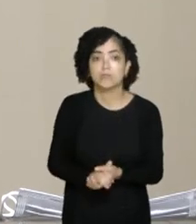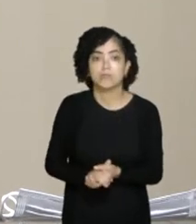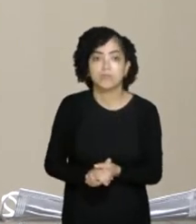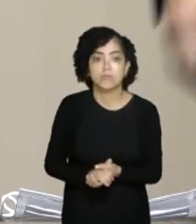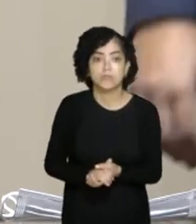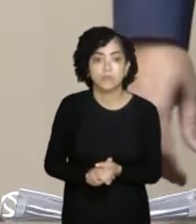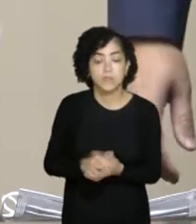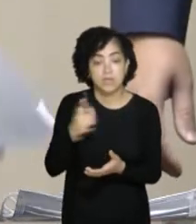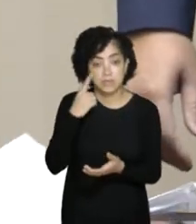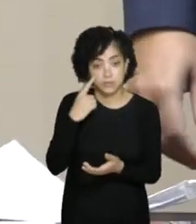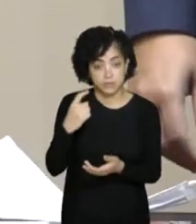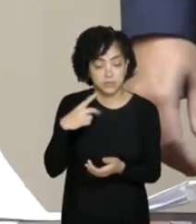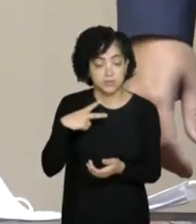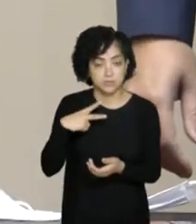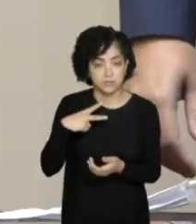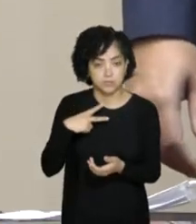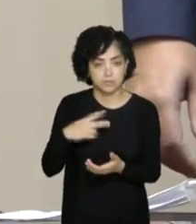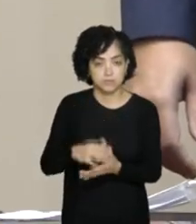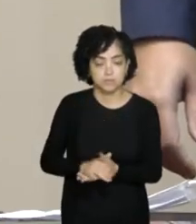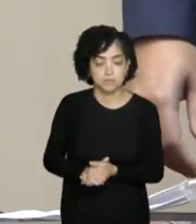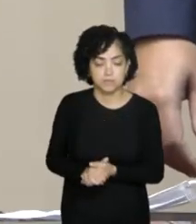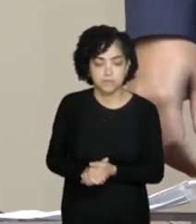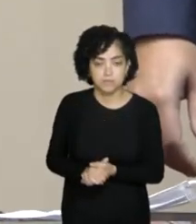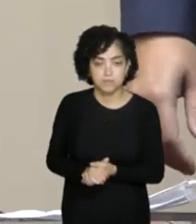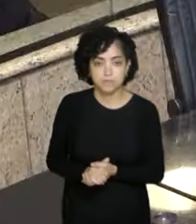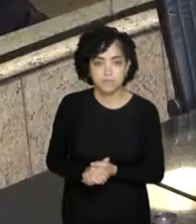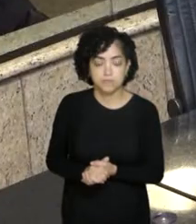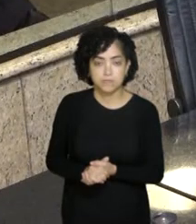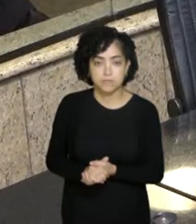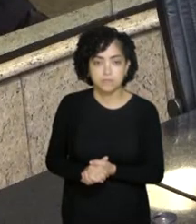de interesse particular.